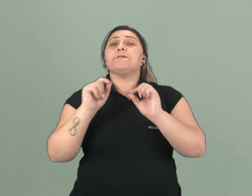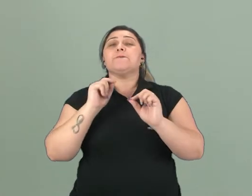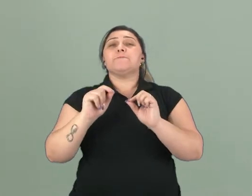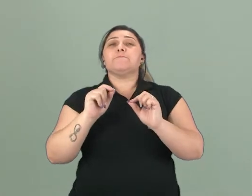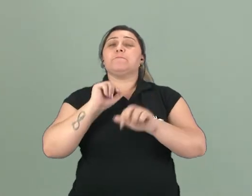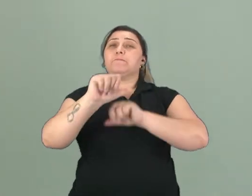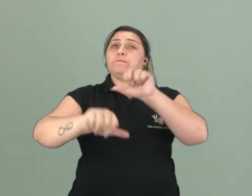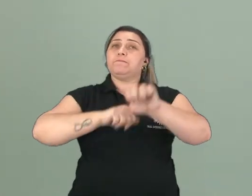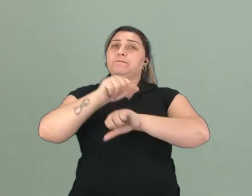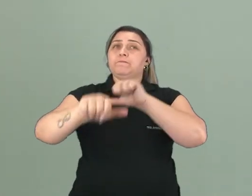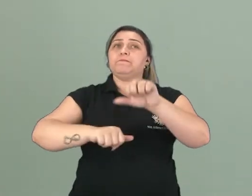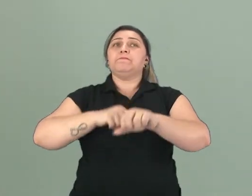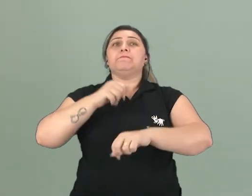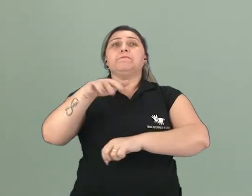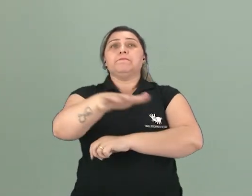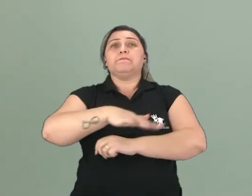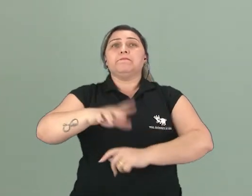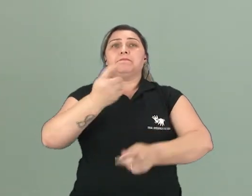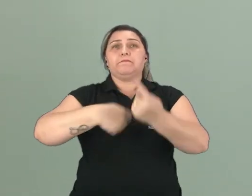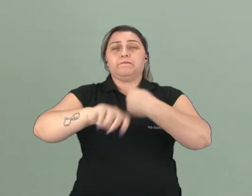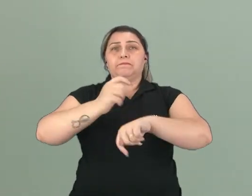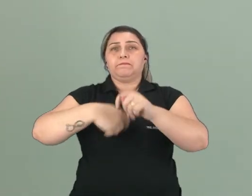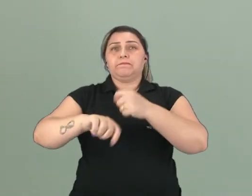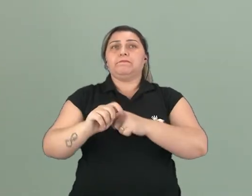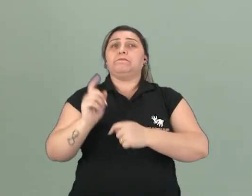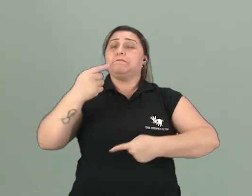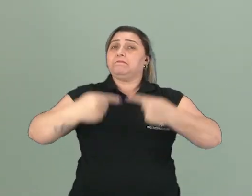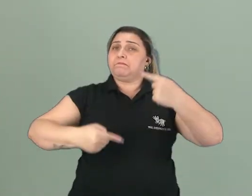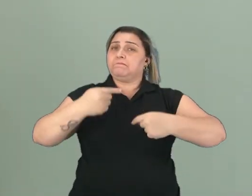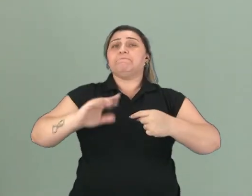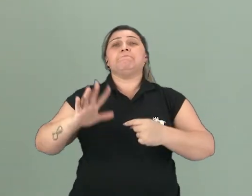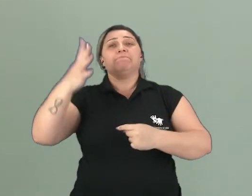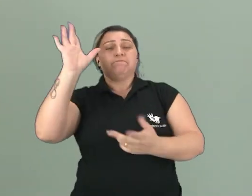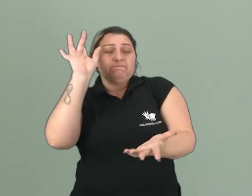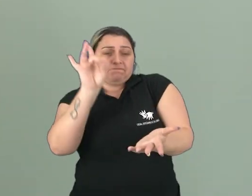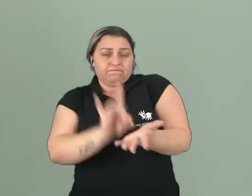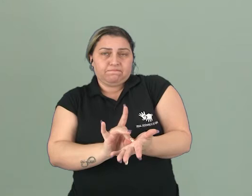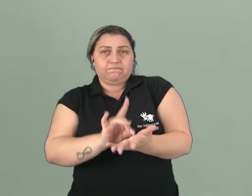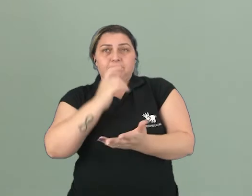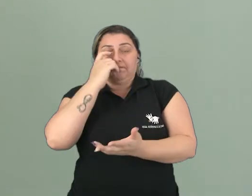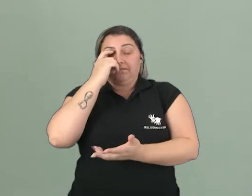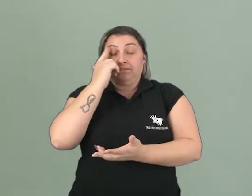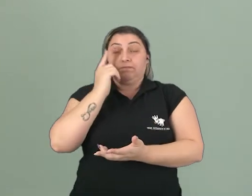almejavam uma transformação social e econômica de forma mais